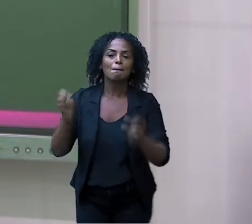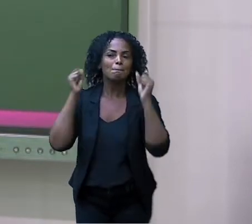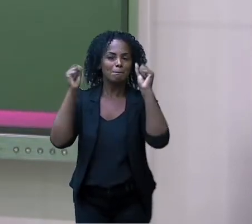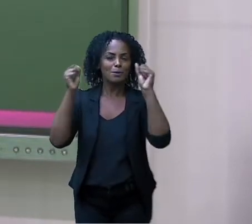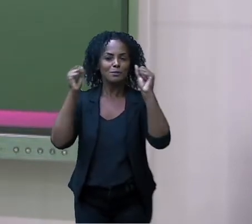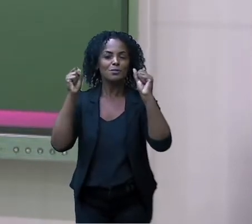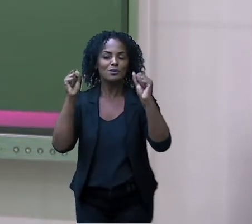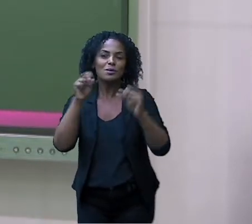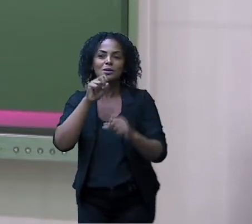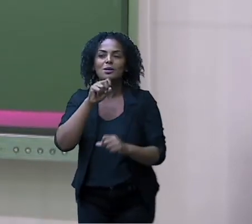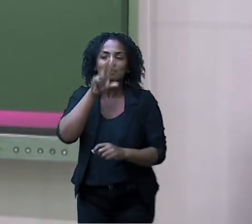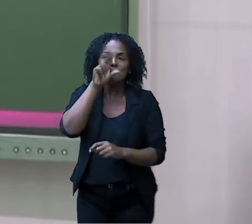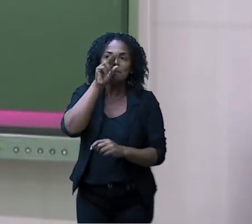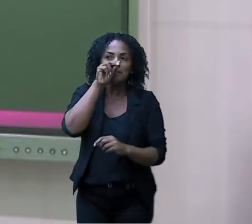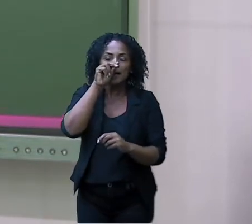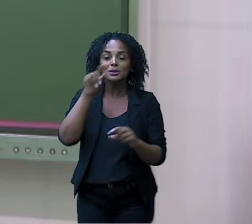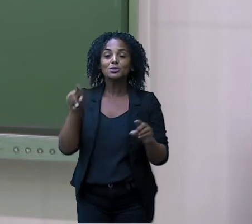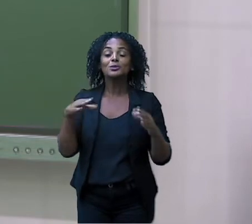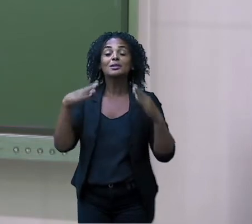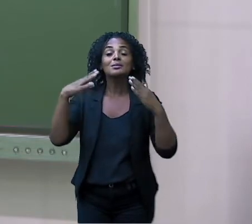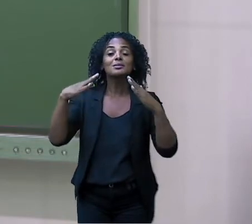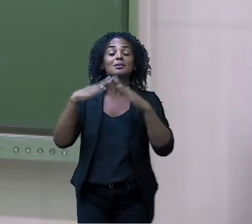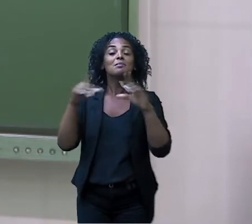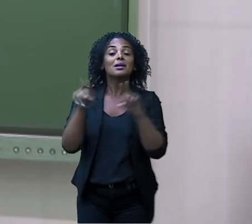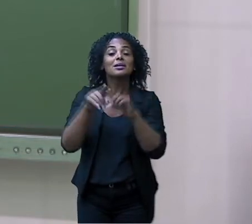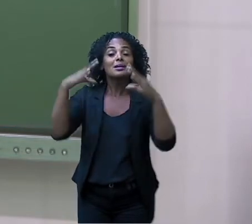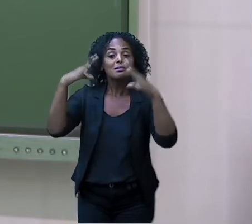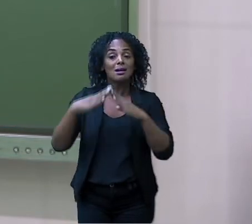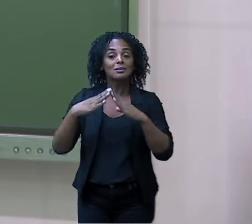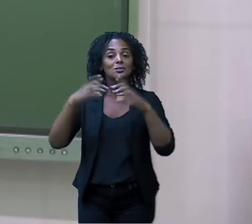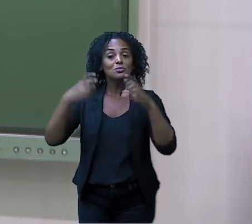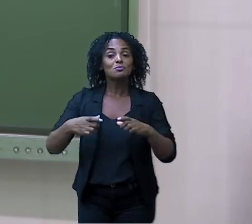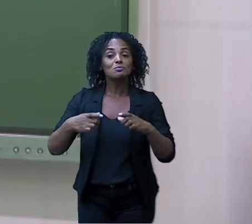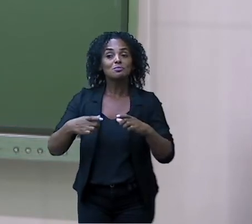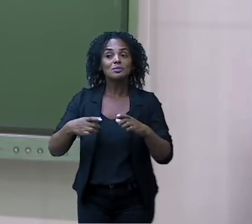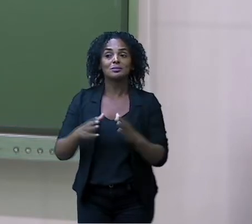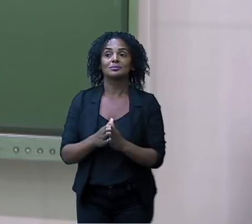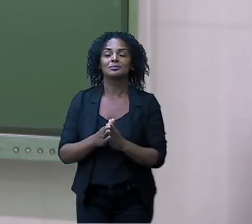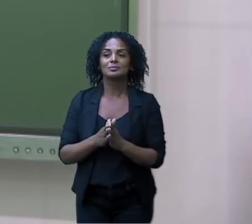Muito bem. Great, ótimo.